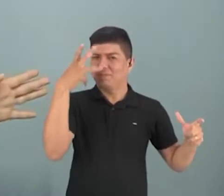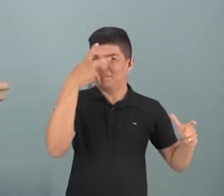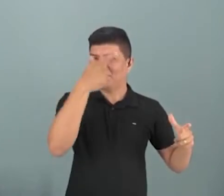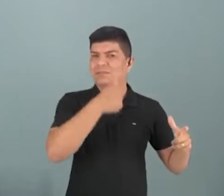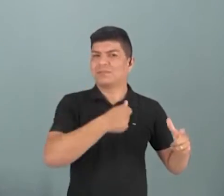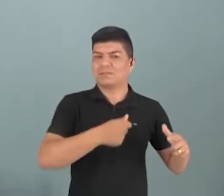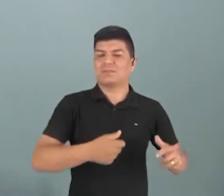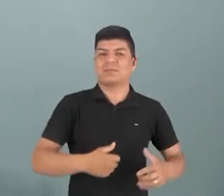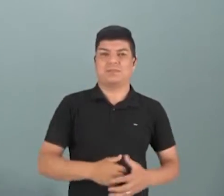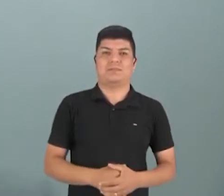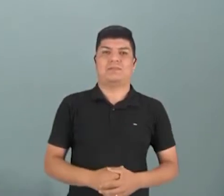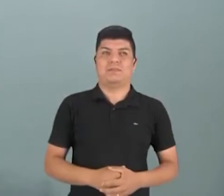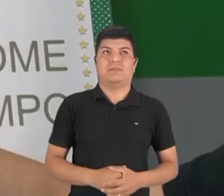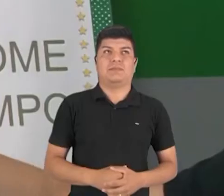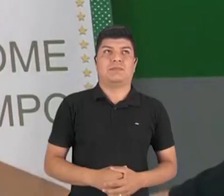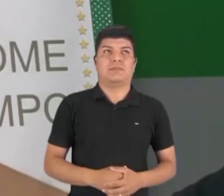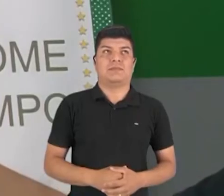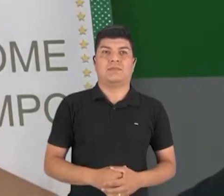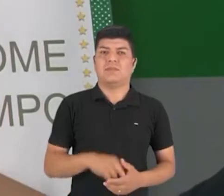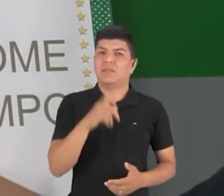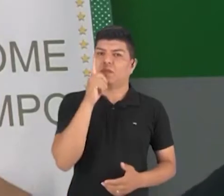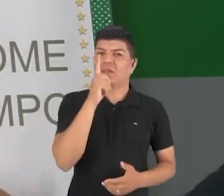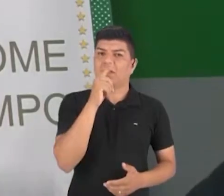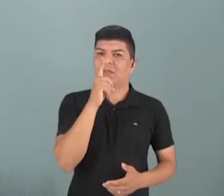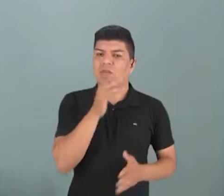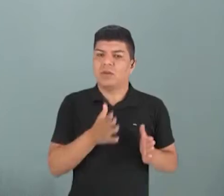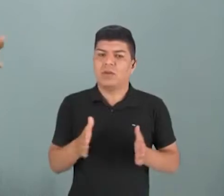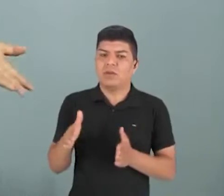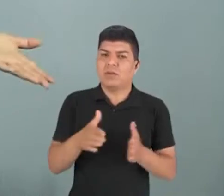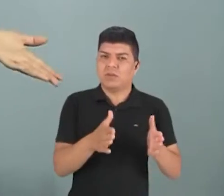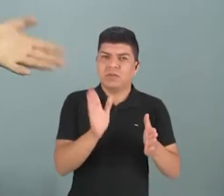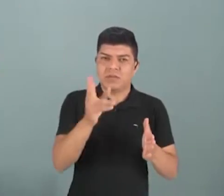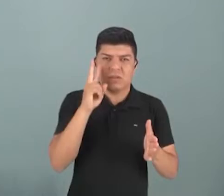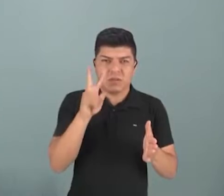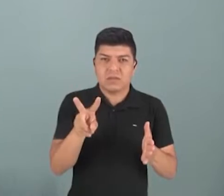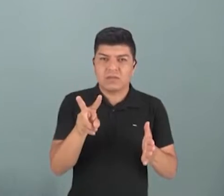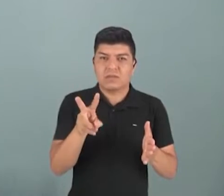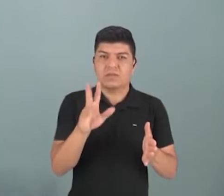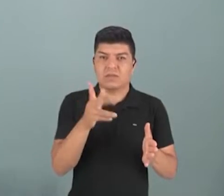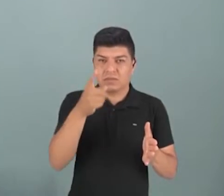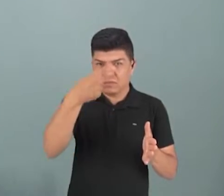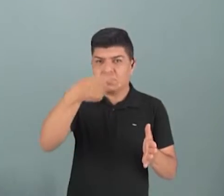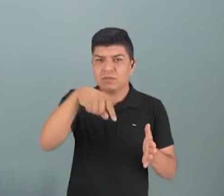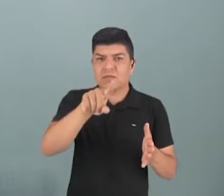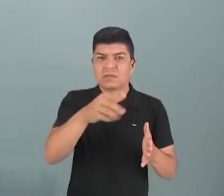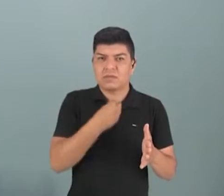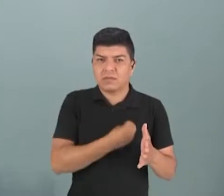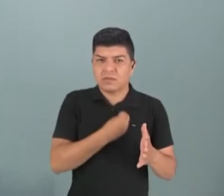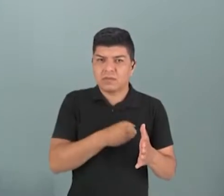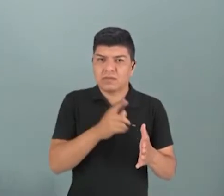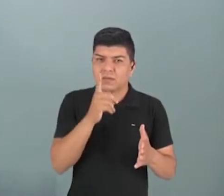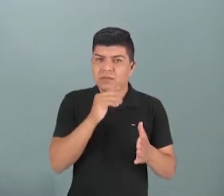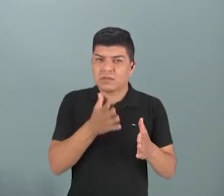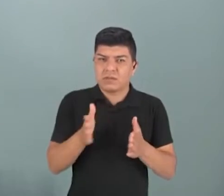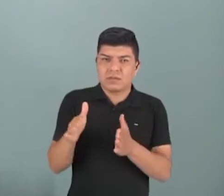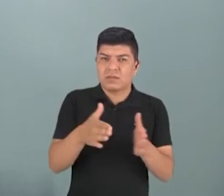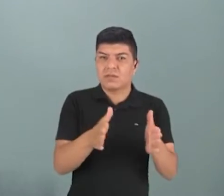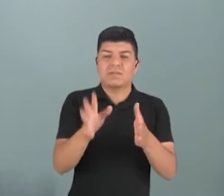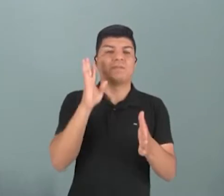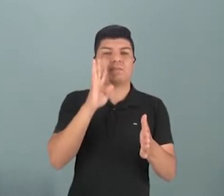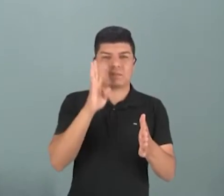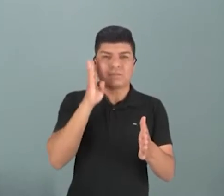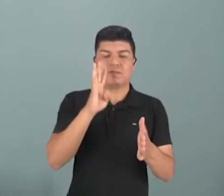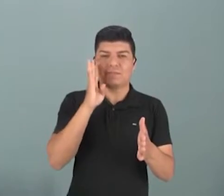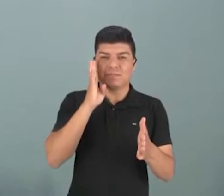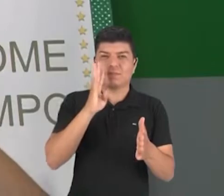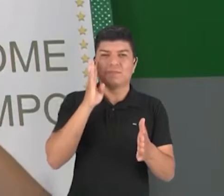lindo e o rio Você já viu Rio você já foi para o rio Uau